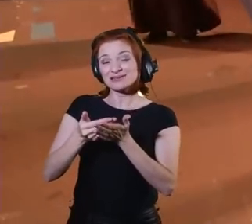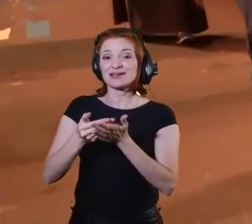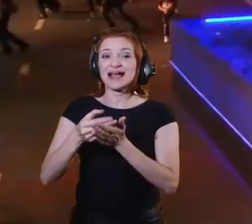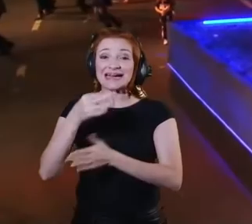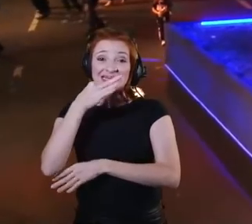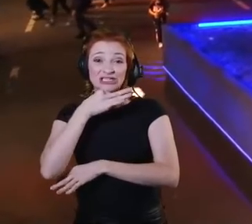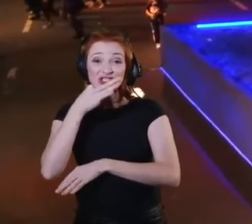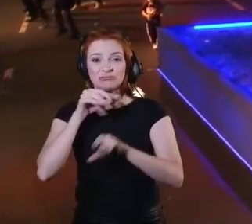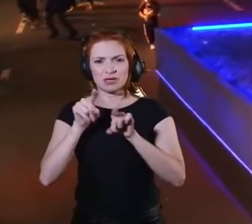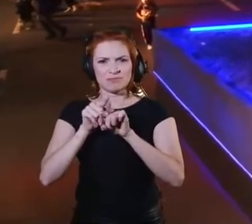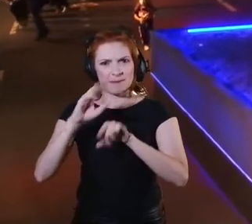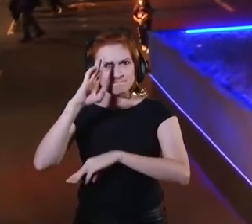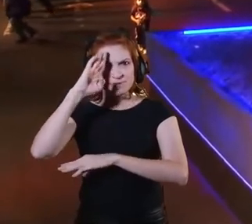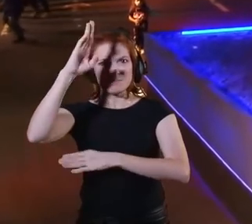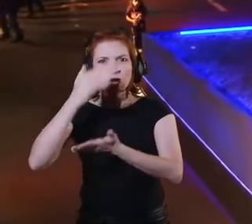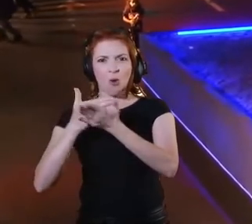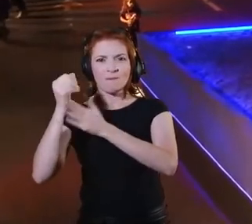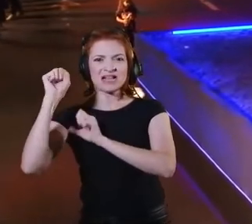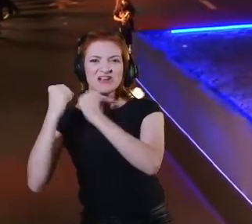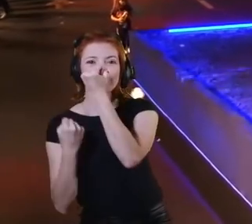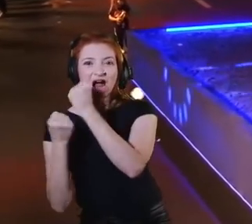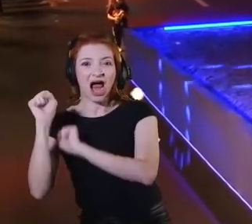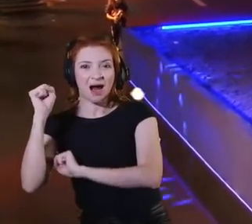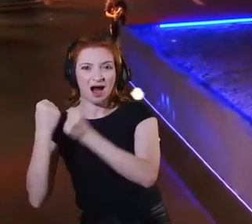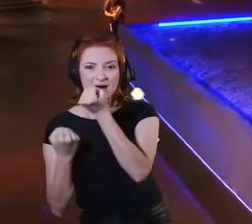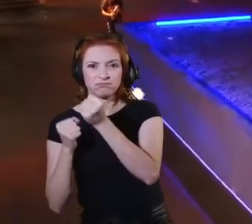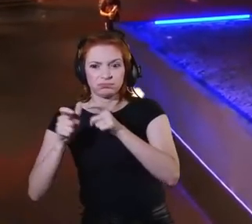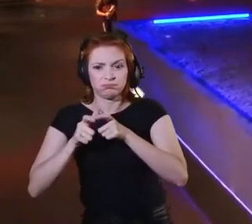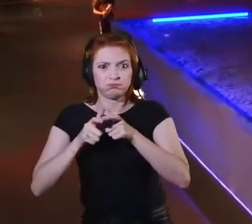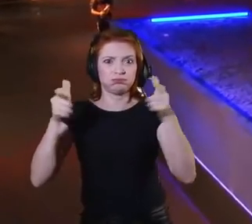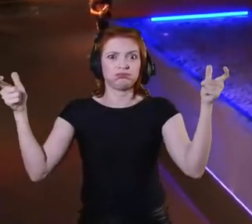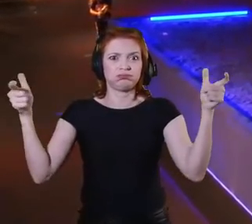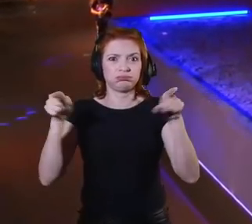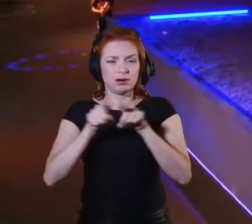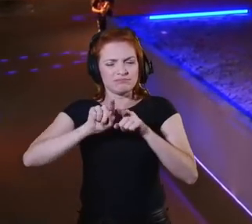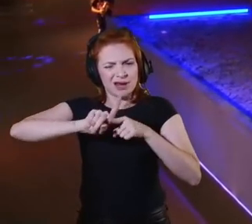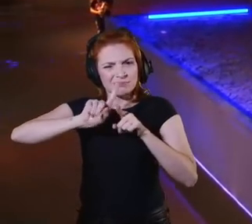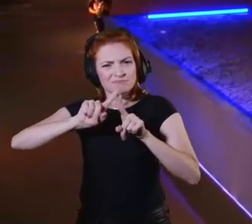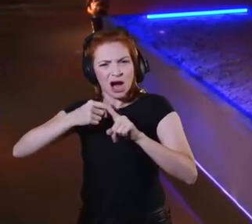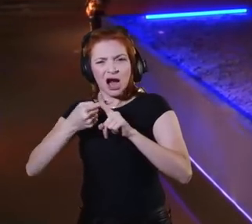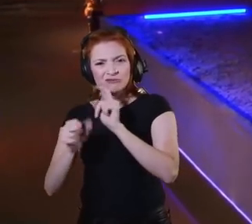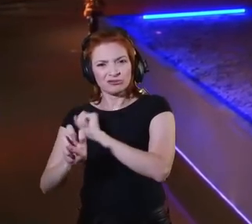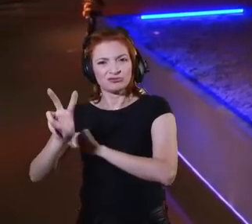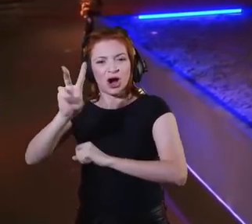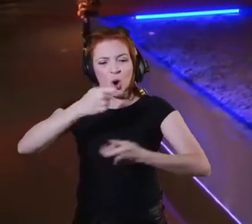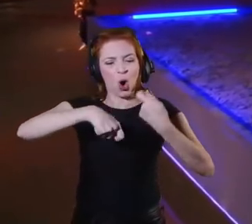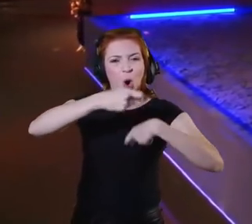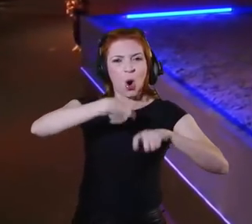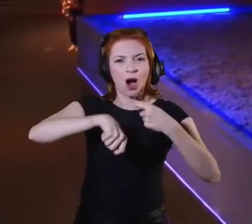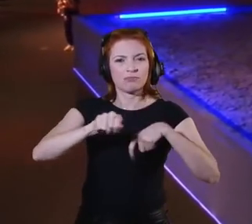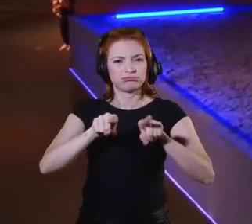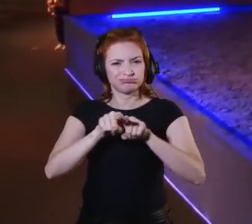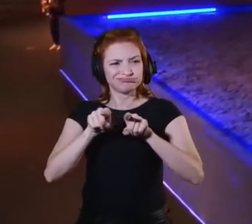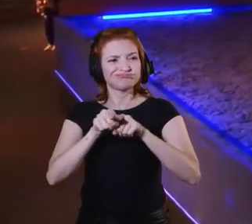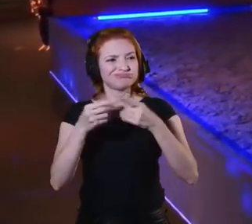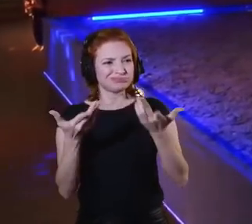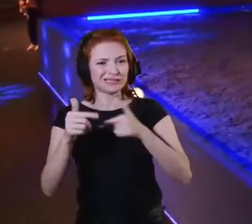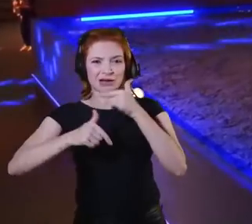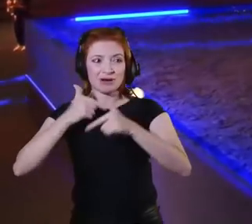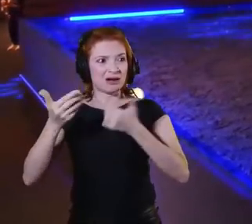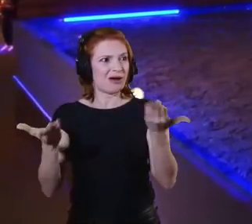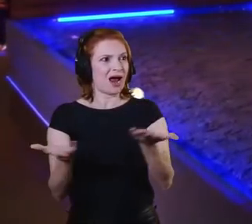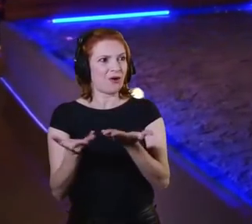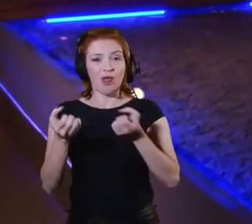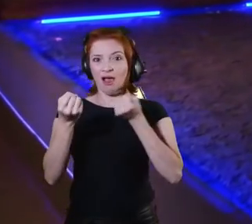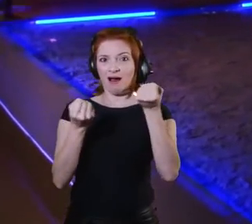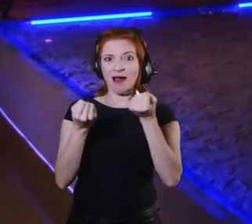expoente na indústria, agregando valor ao comércio e aos serviços. O detalhe desse belíssimo carro que